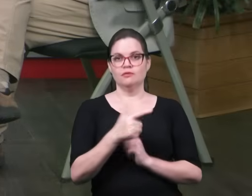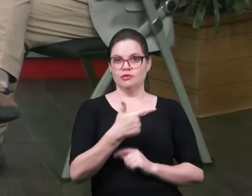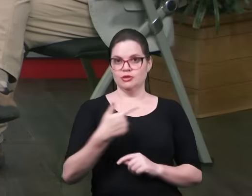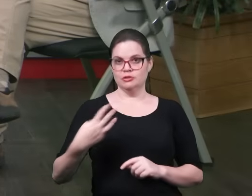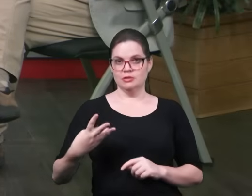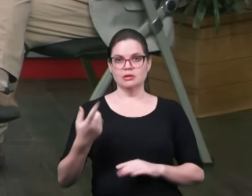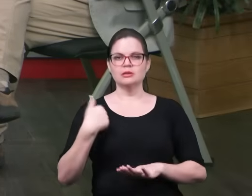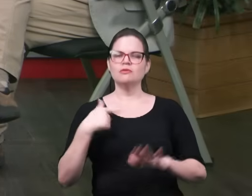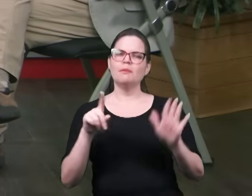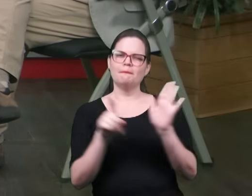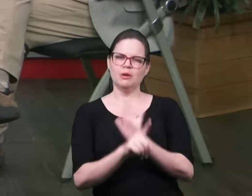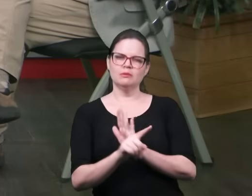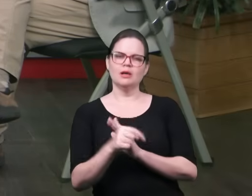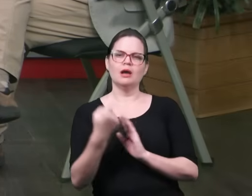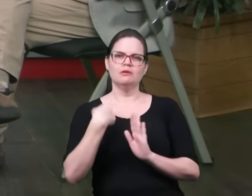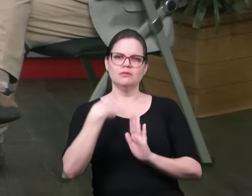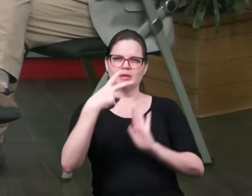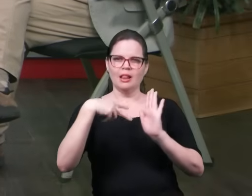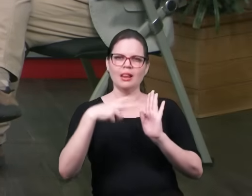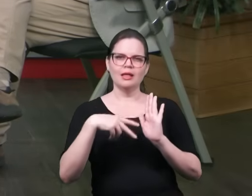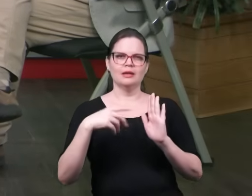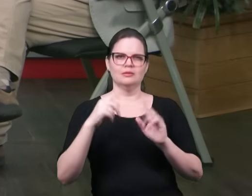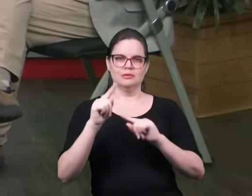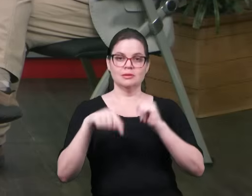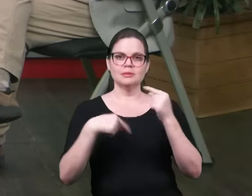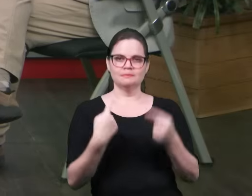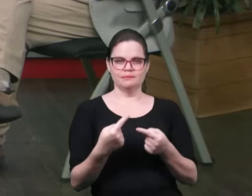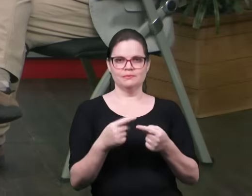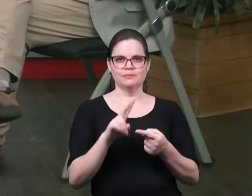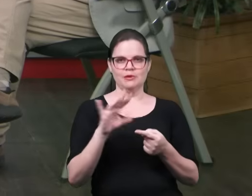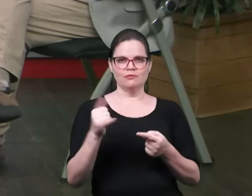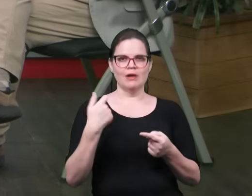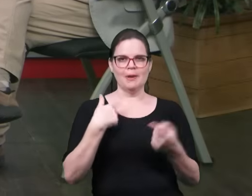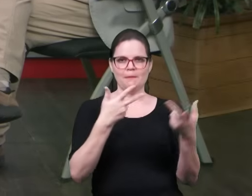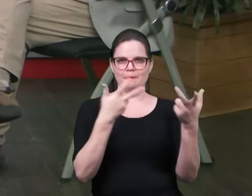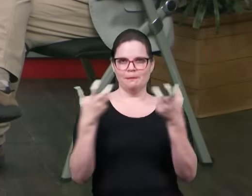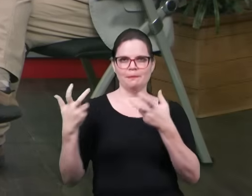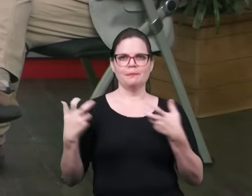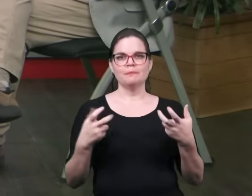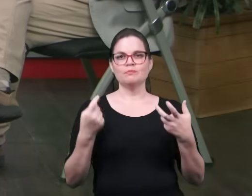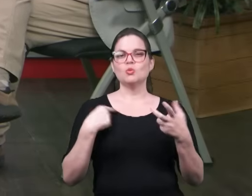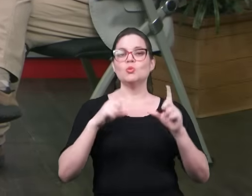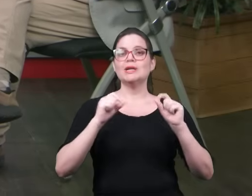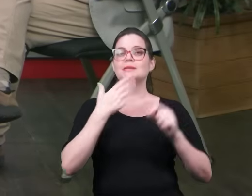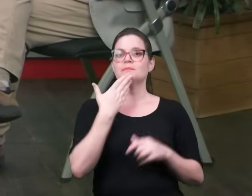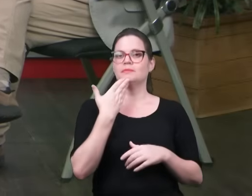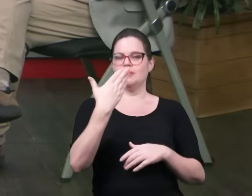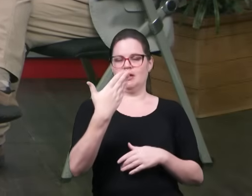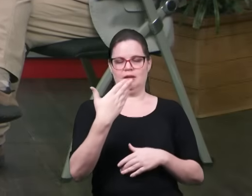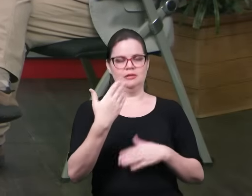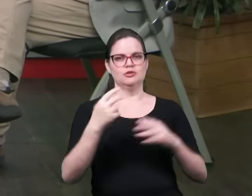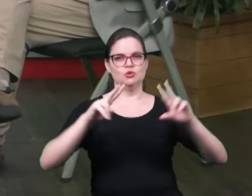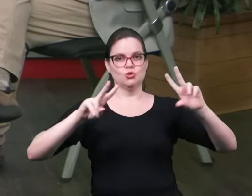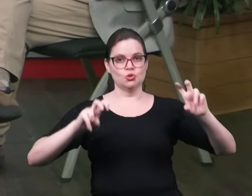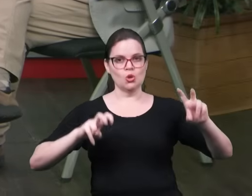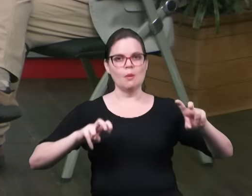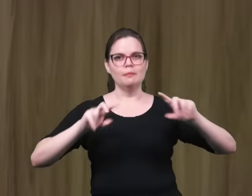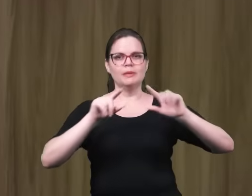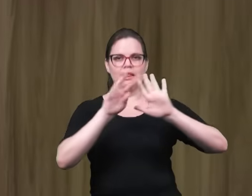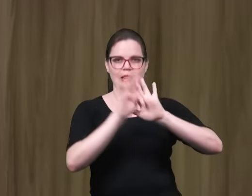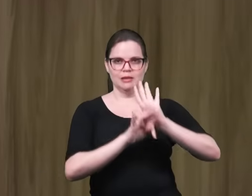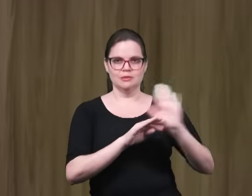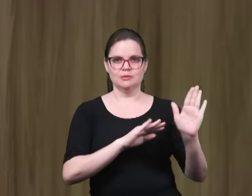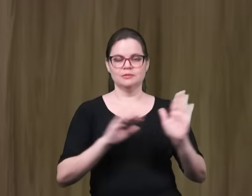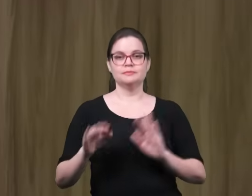fazer a pergunta porque aí você vai lendo e vai identificando, que é o pedido nos textos, identifique qual